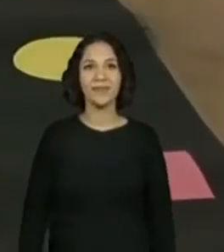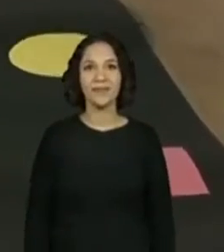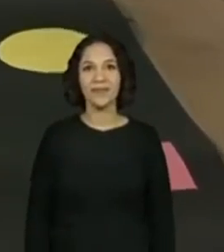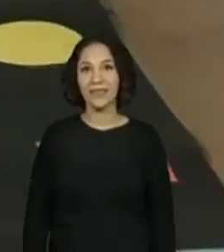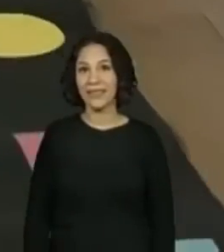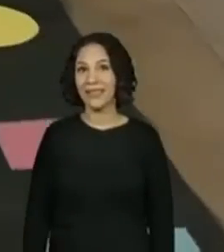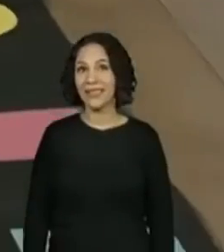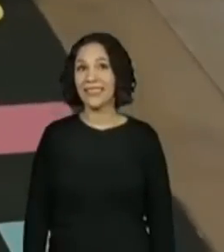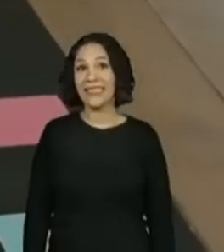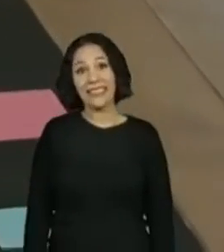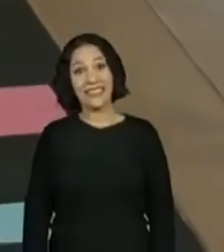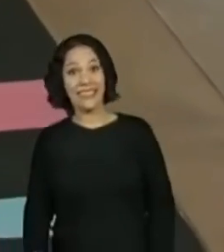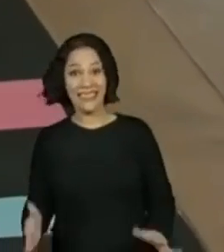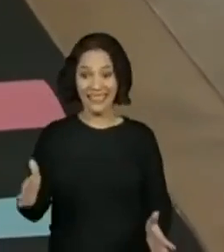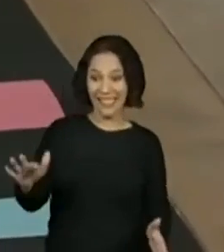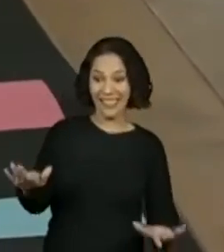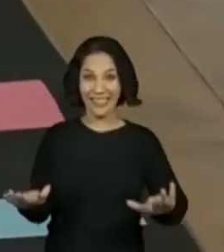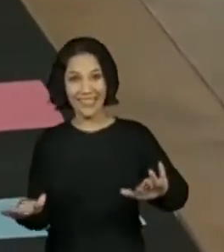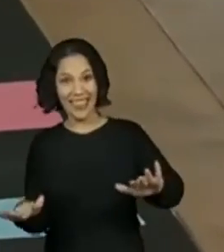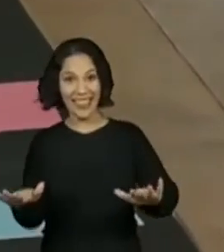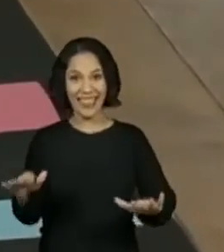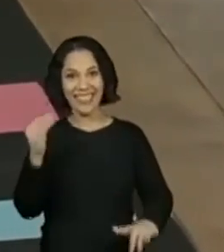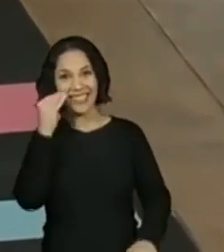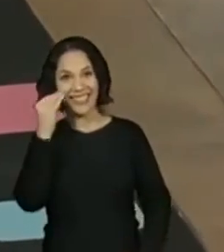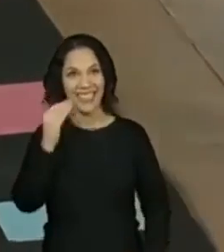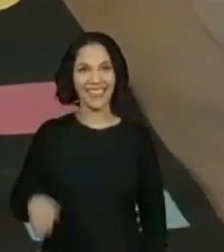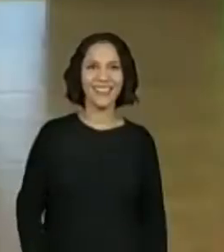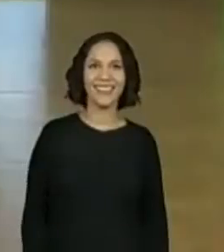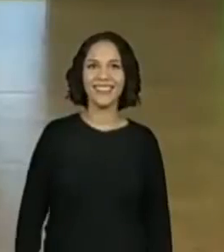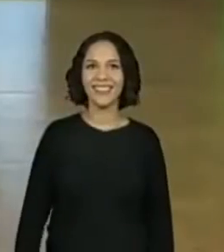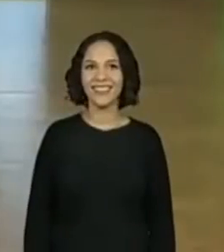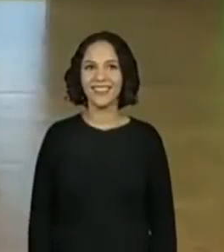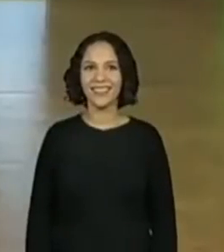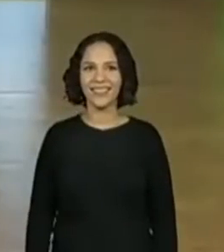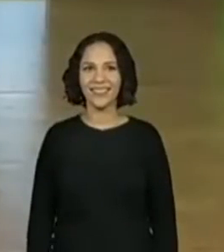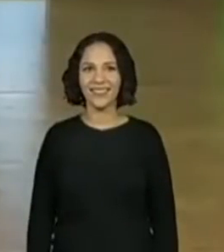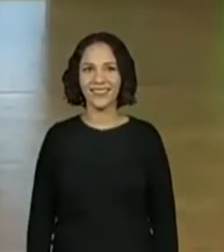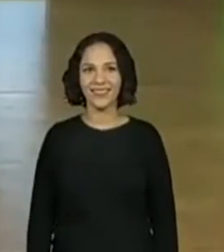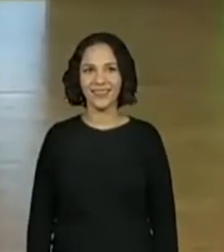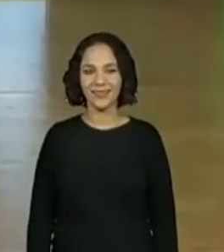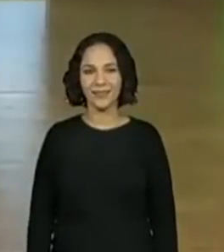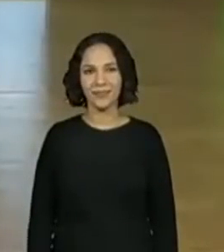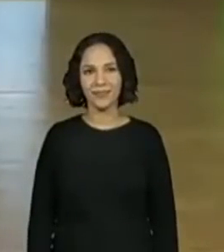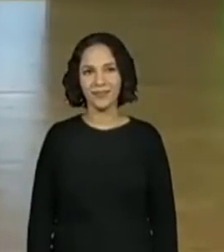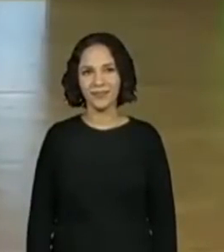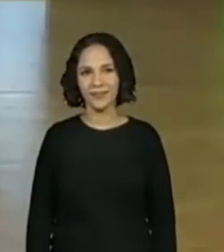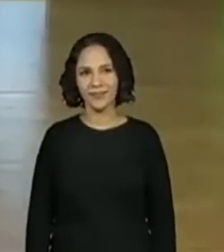Vamos Trabalhando lá. Um equilíbriozinho aqui, ó. É, o problema vai ser esse, né? Mas tudo bem.